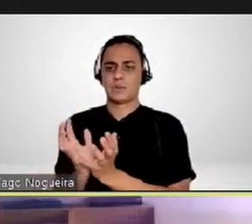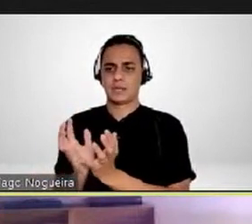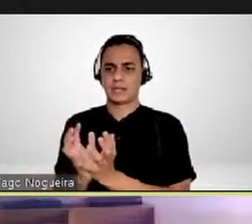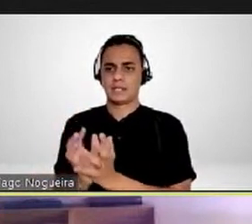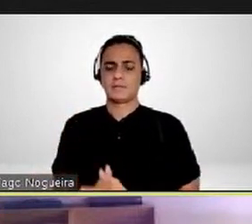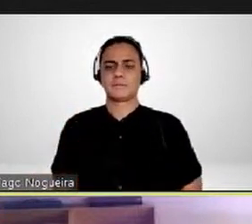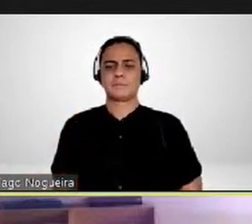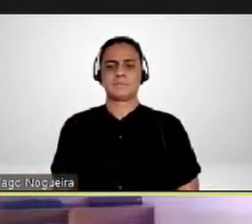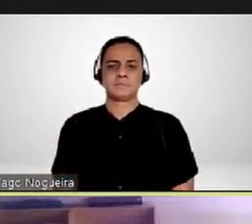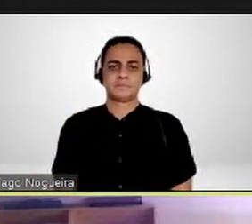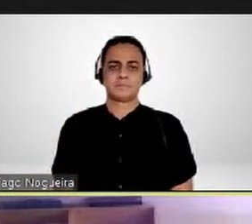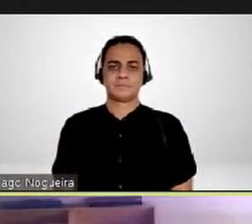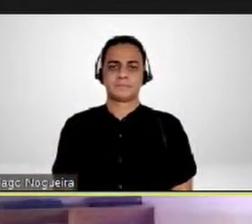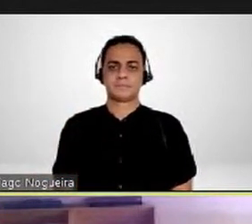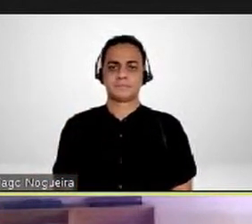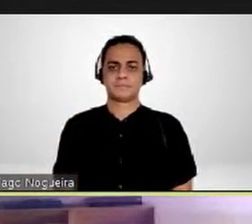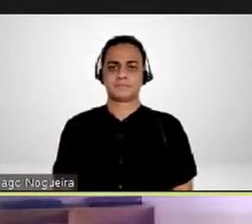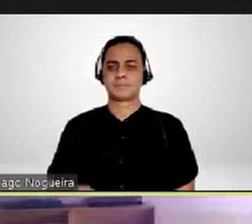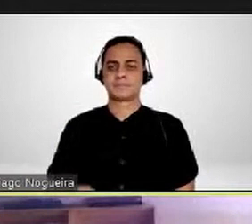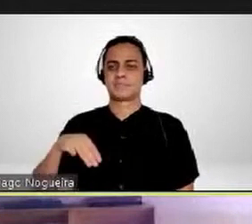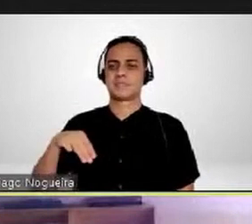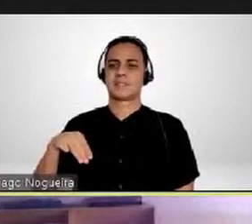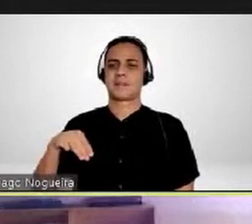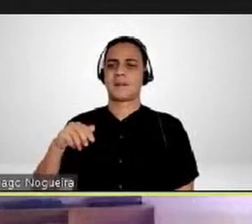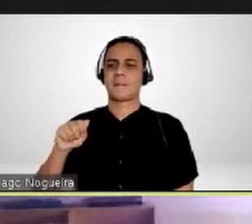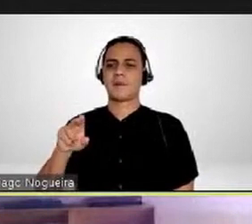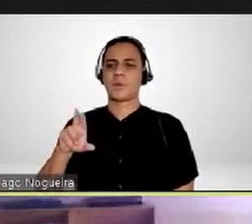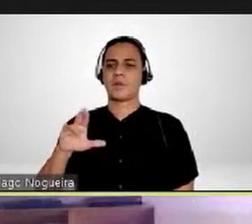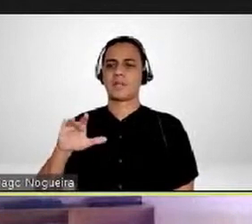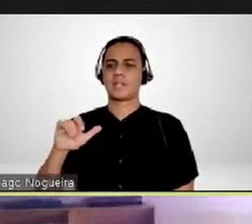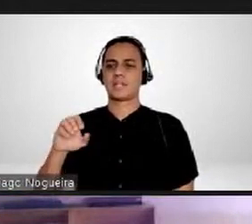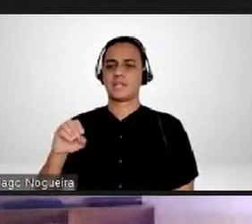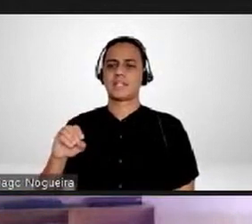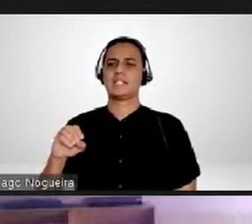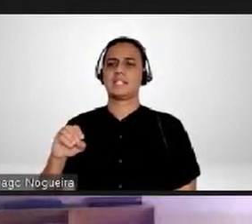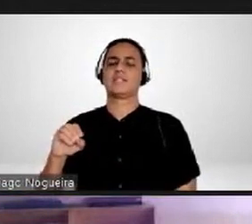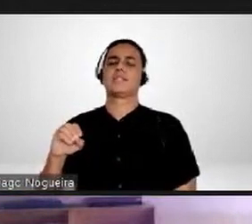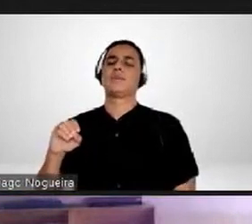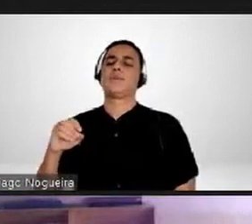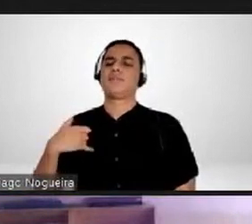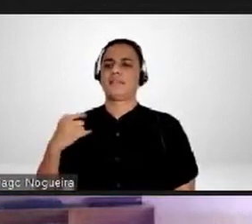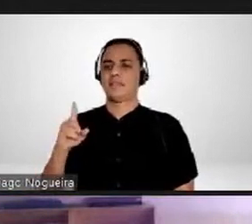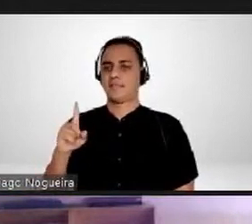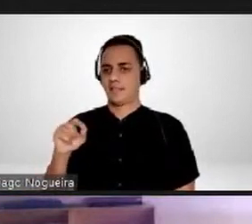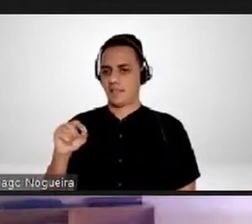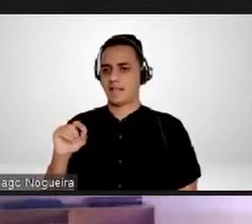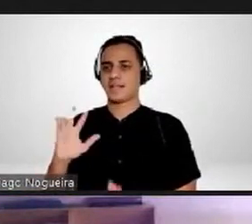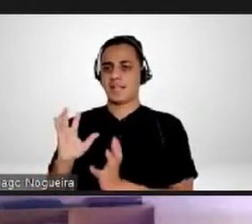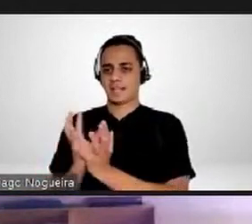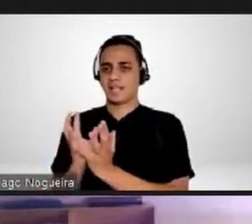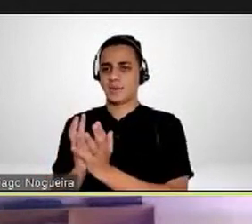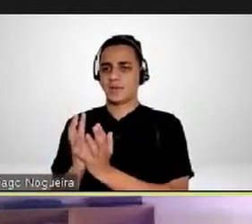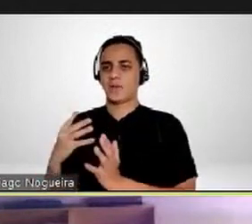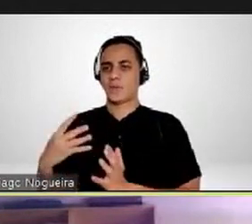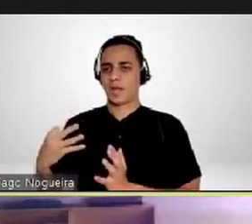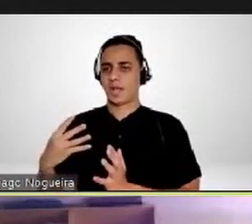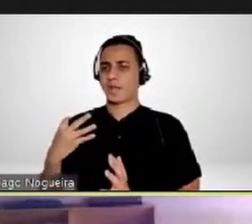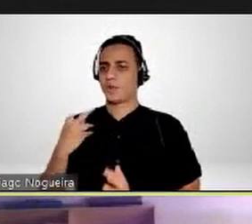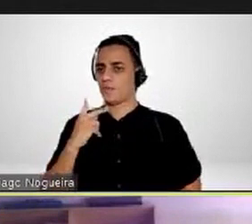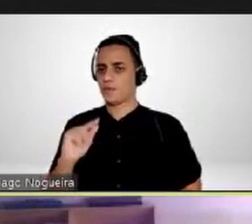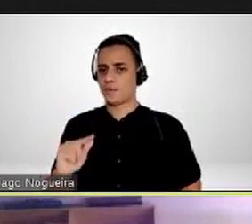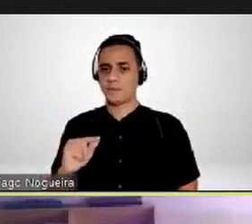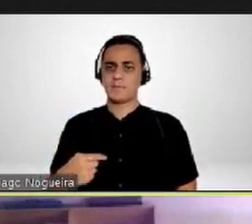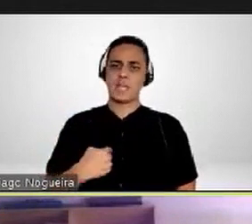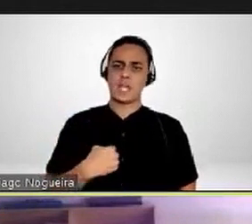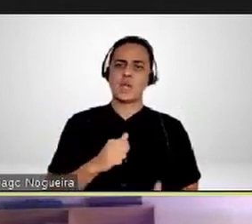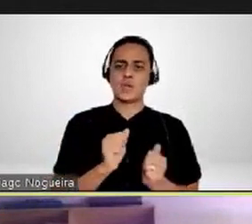Podemos isso. E o Maurício, de 10 anos, na categoria 4, né? Na narrativa, assim, eu e minha família ficamos em casa para